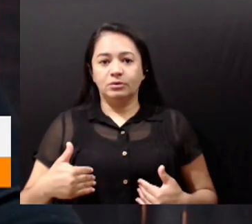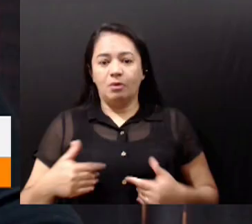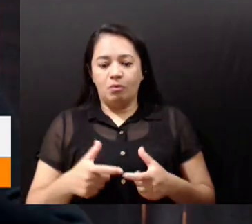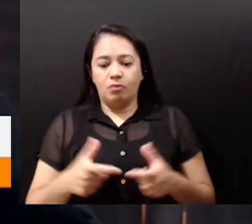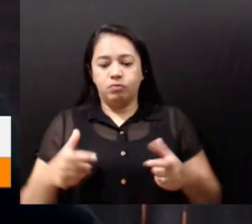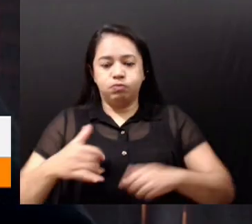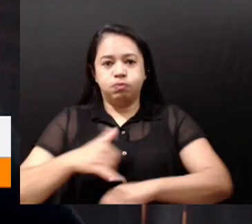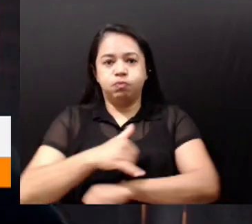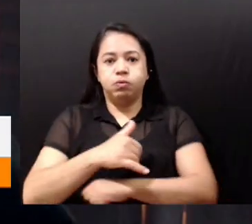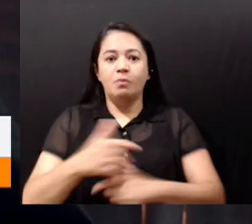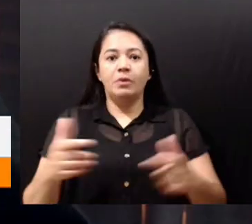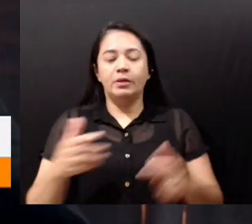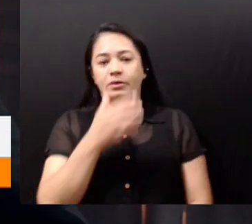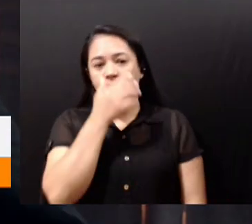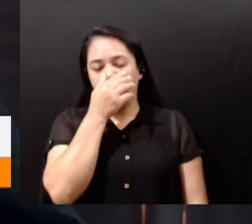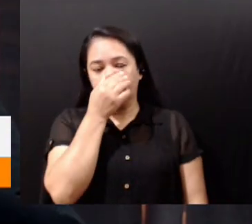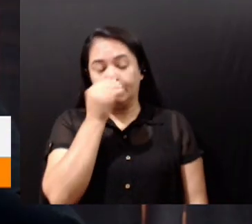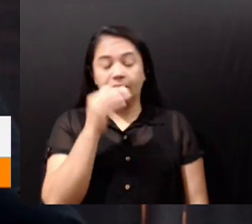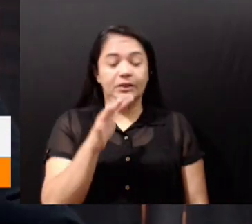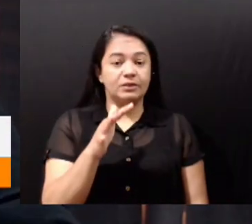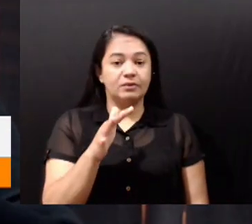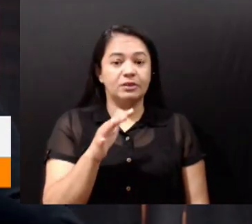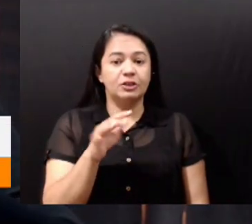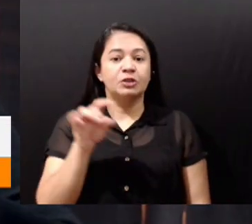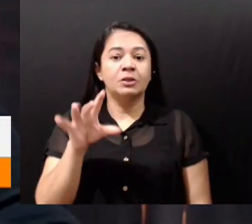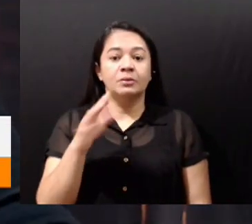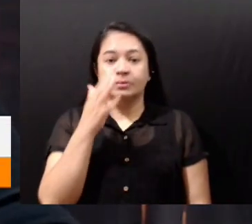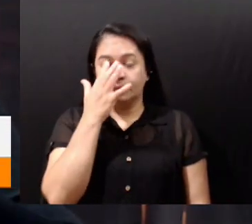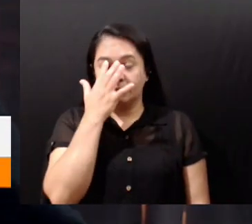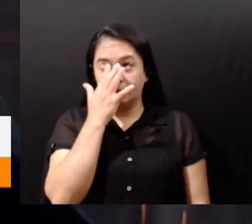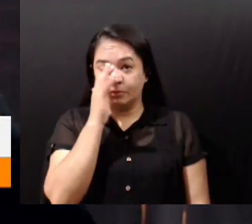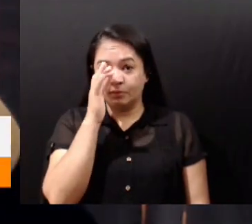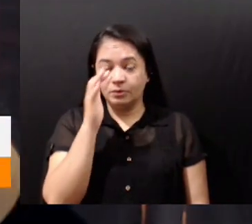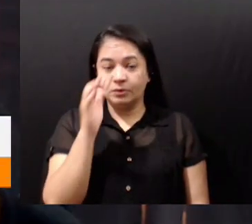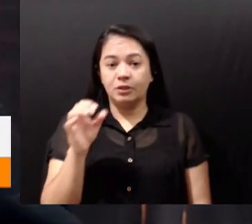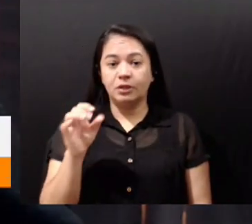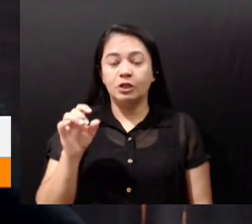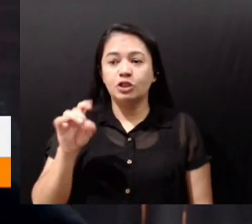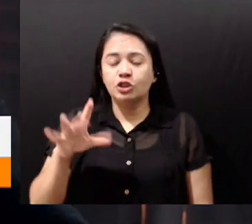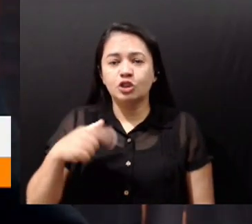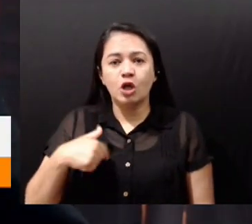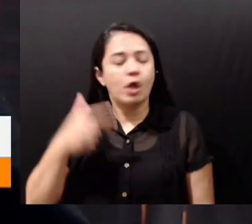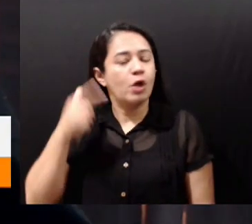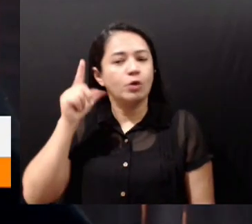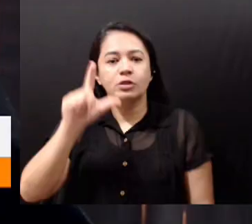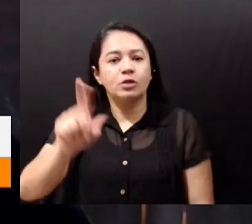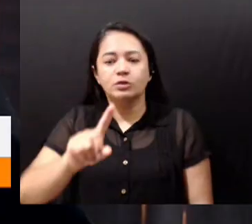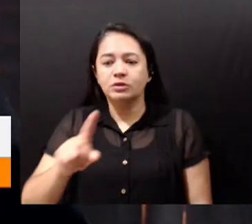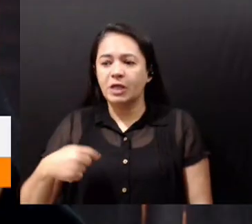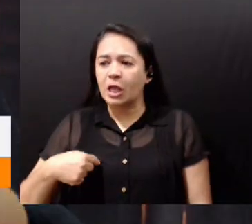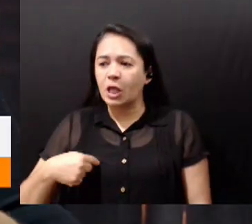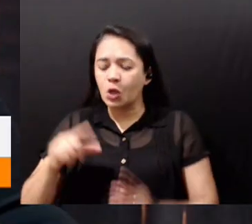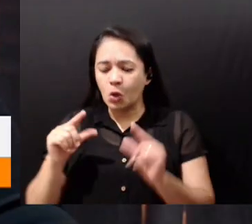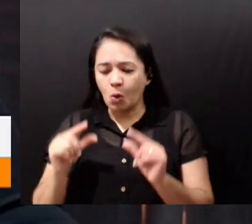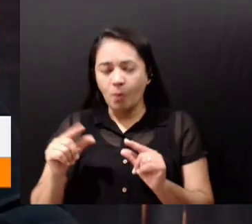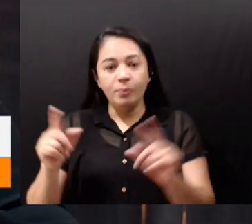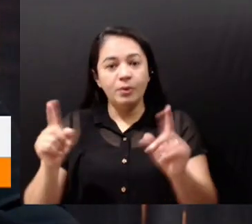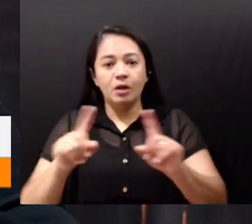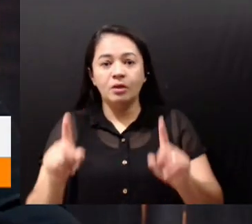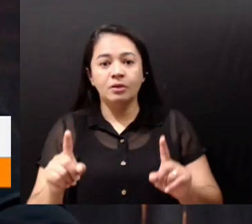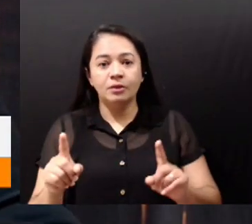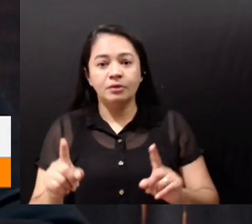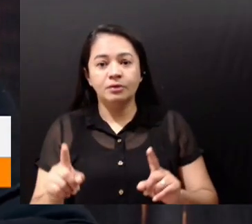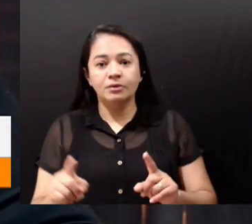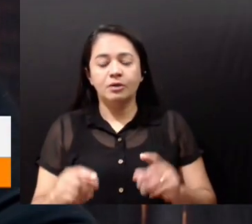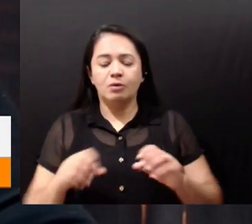proteção. Então, às vezes, é isso, não era só eu que não consigo, eu que sou menos, eu que não faço o meu